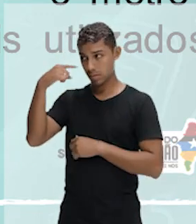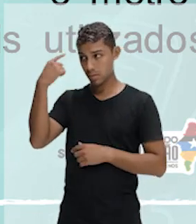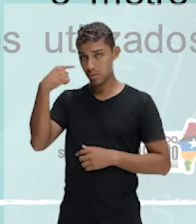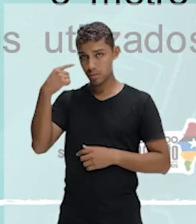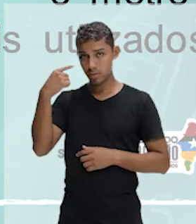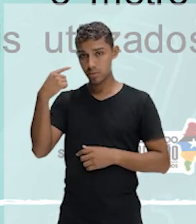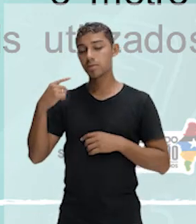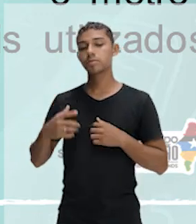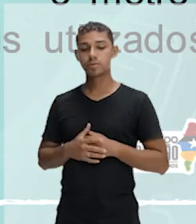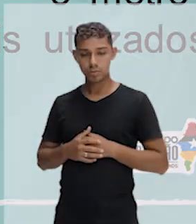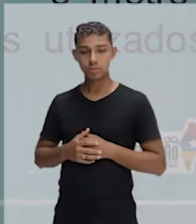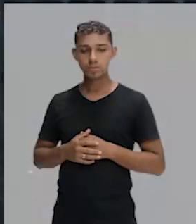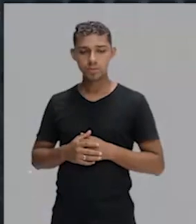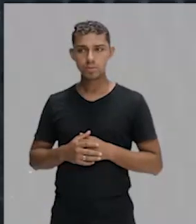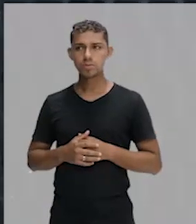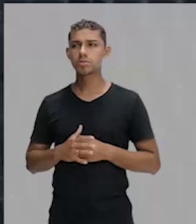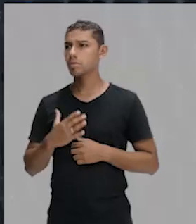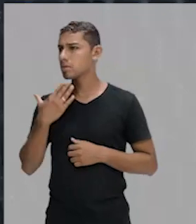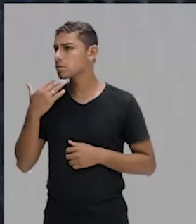no país, né?